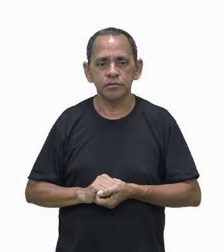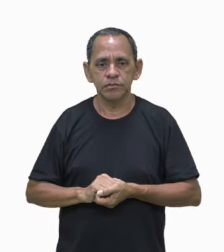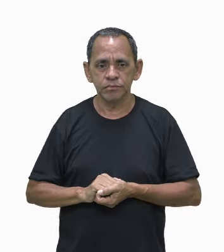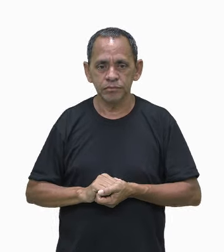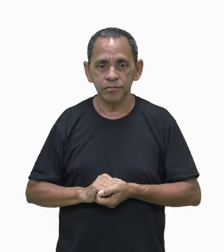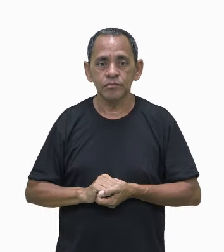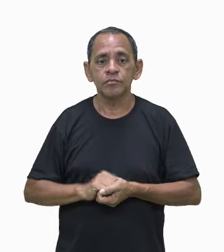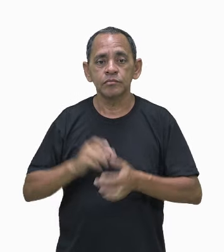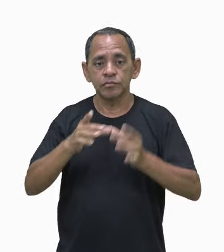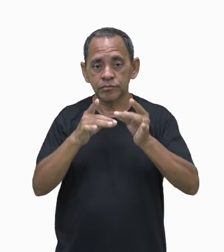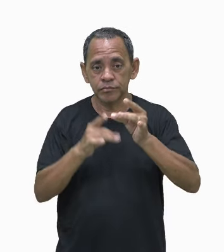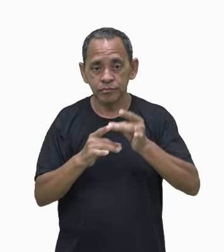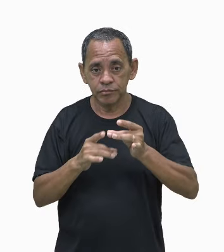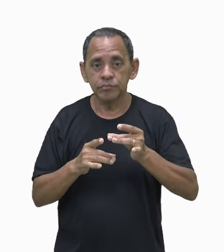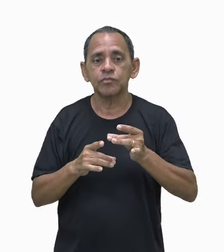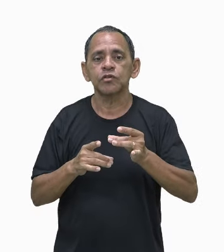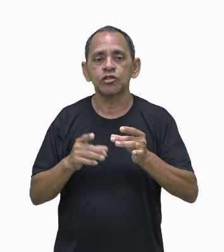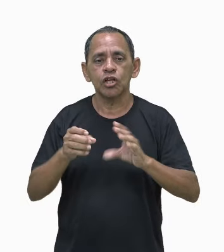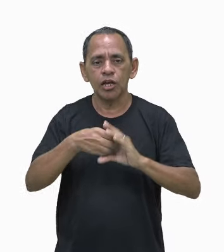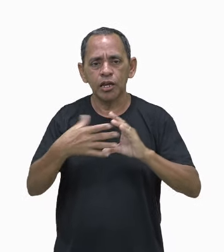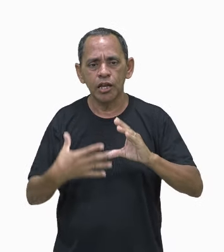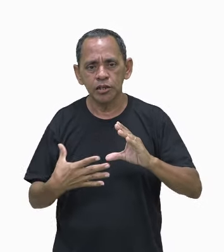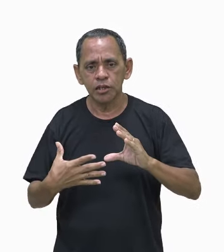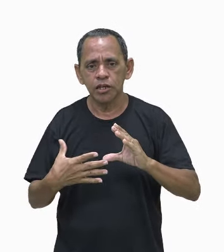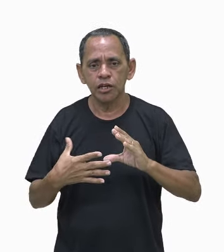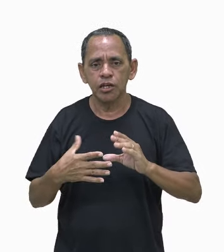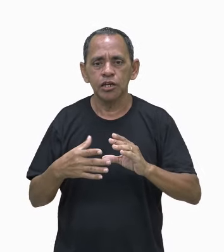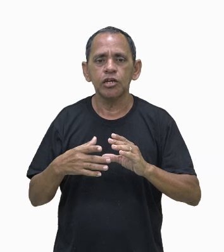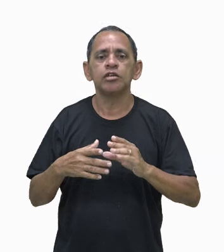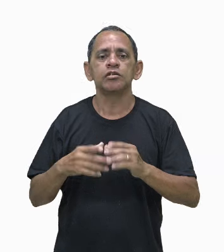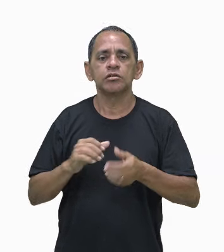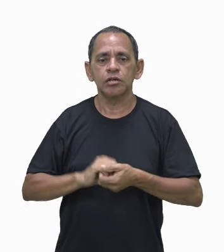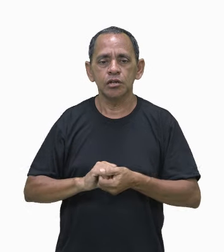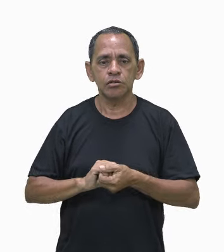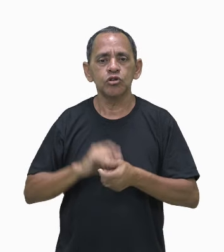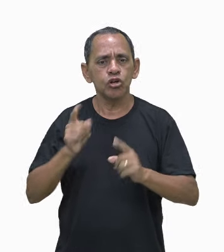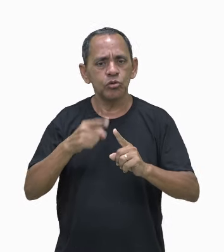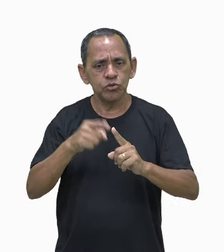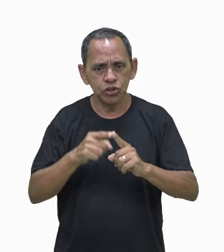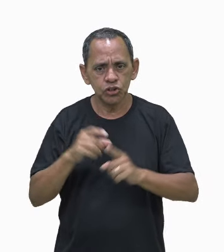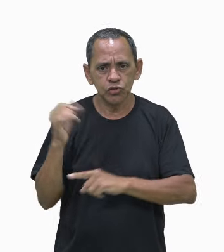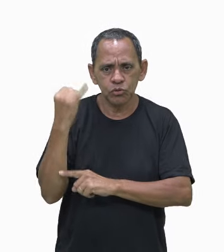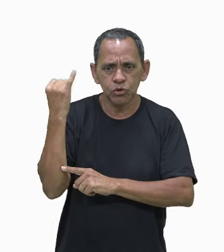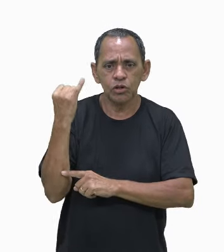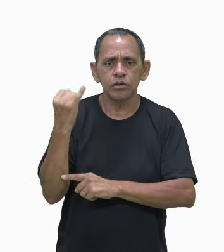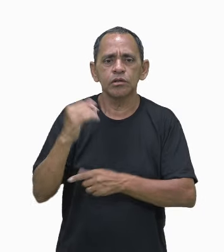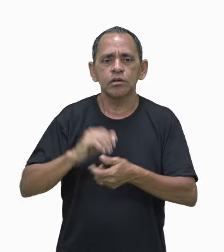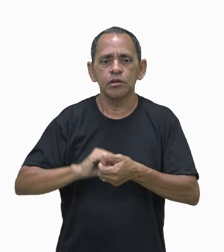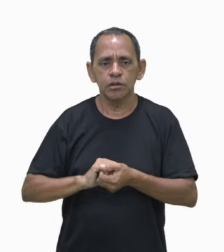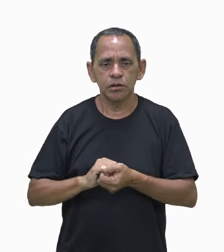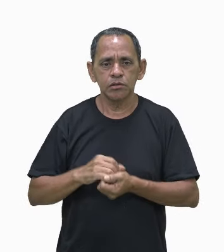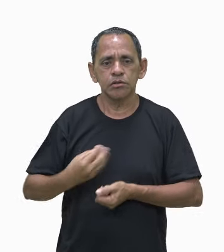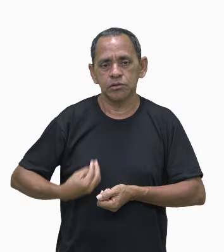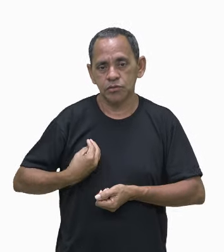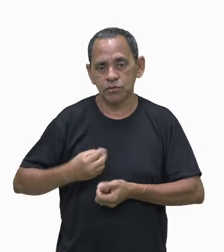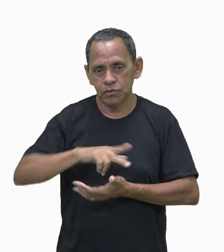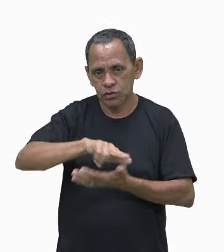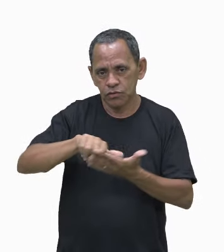detalhamento, nós temos as características, funções e importância para os seres vivos